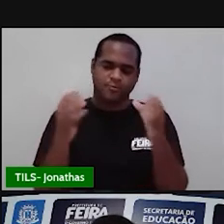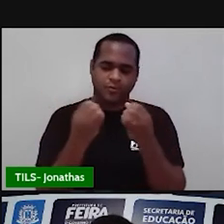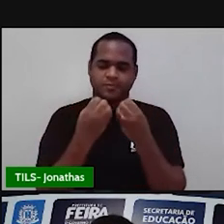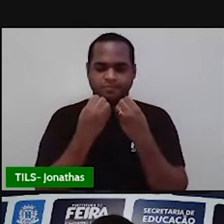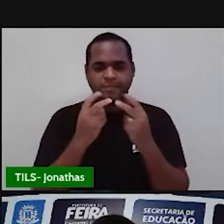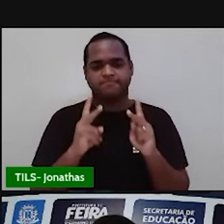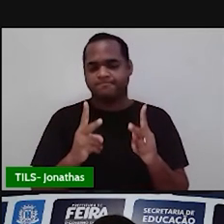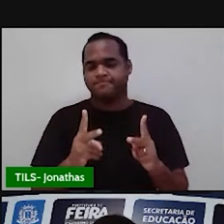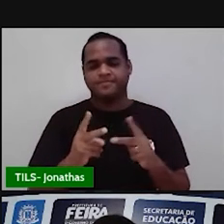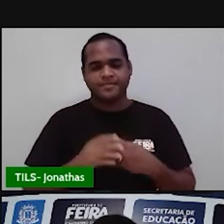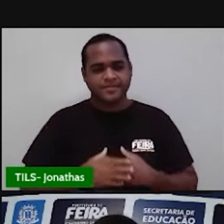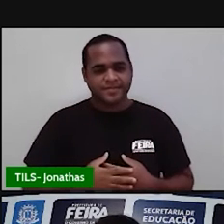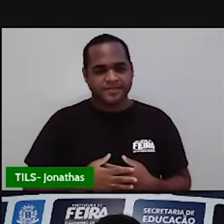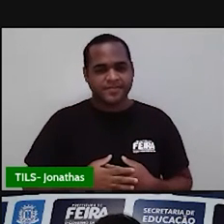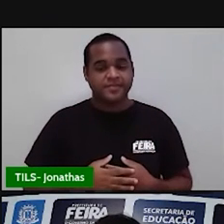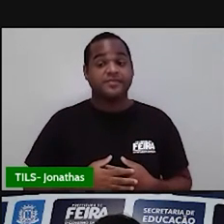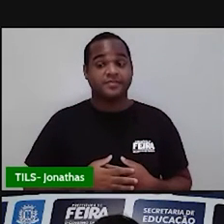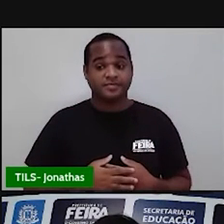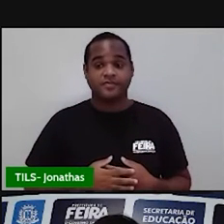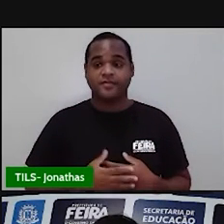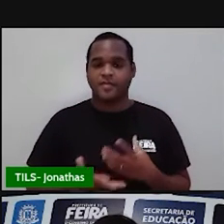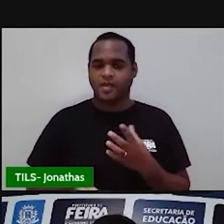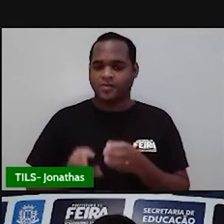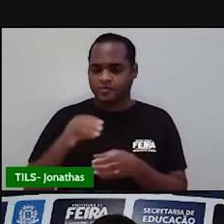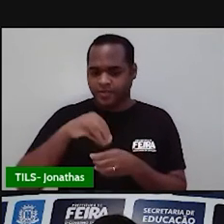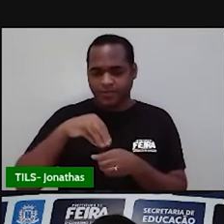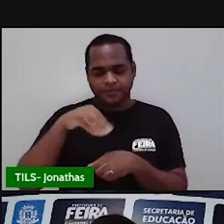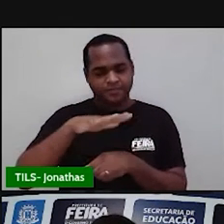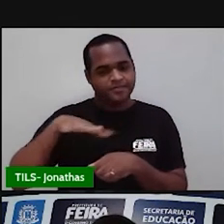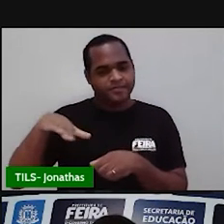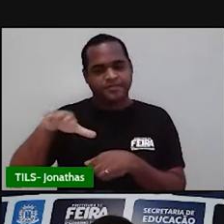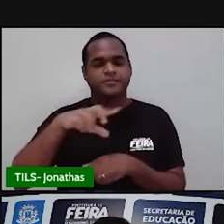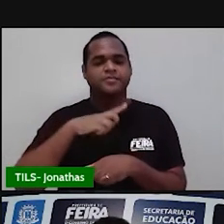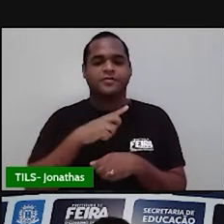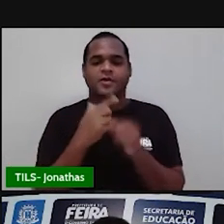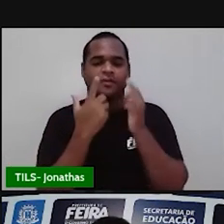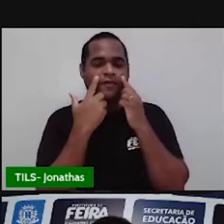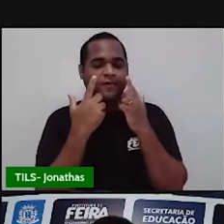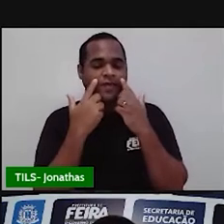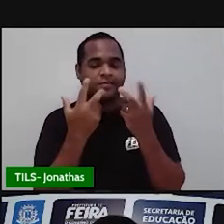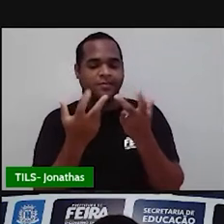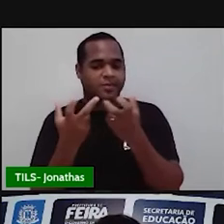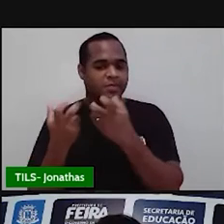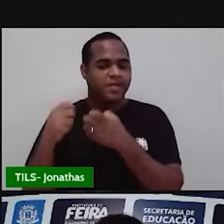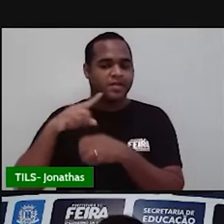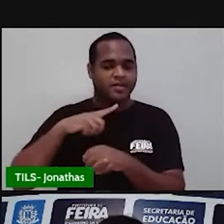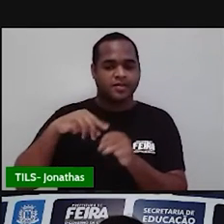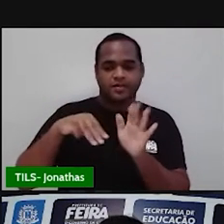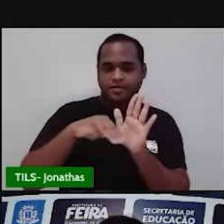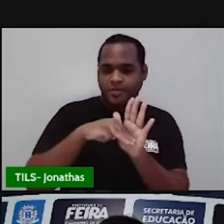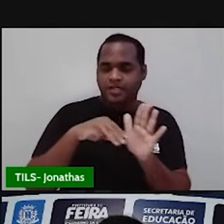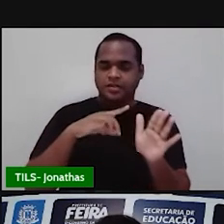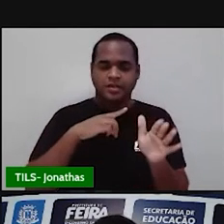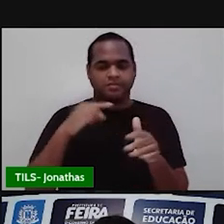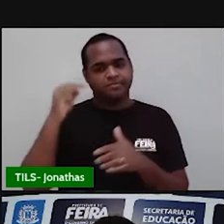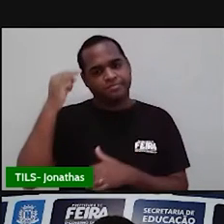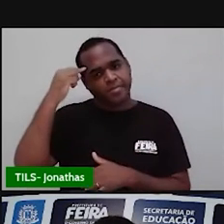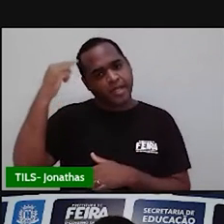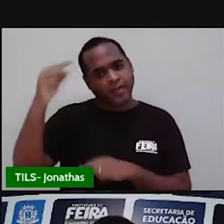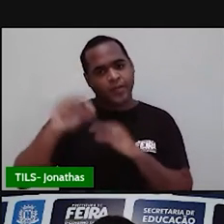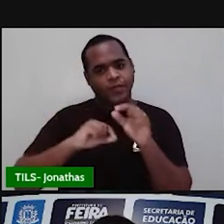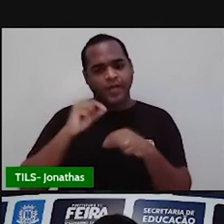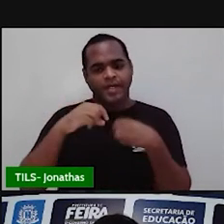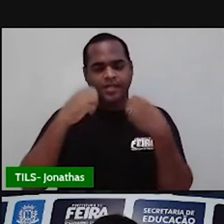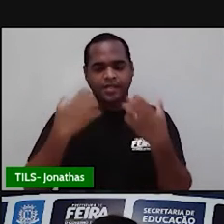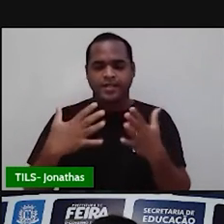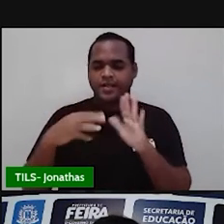tempo, tá? Então, dentro dessa área, a gente vai olhar para essa coisa da média, né? Essa ideia do que é